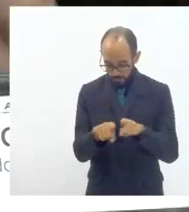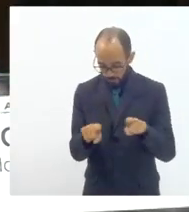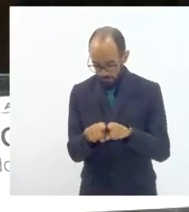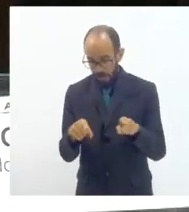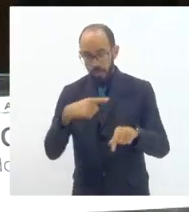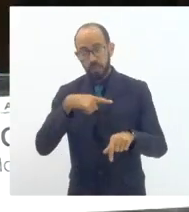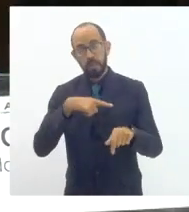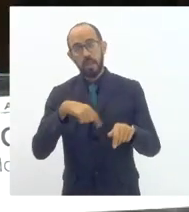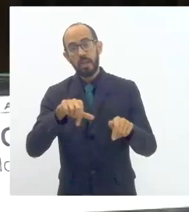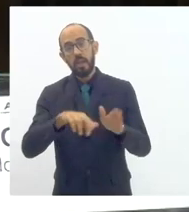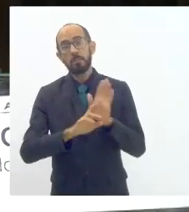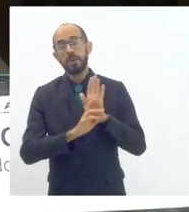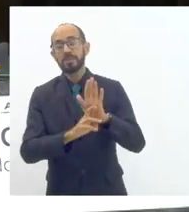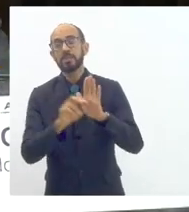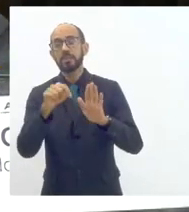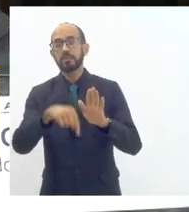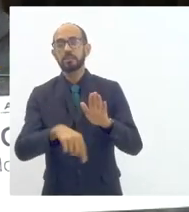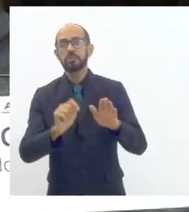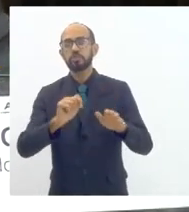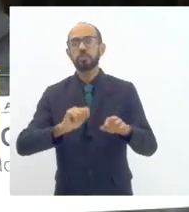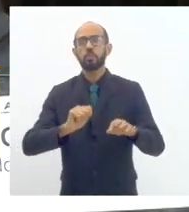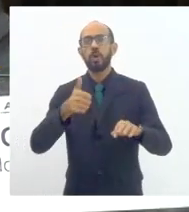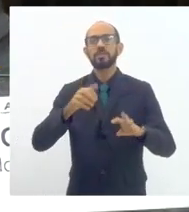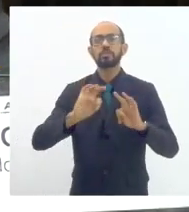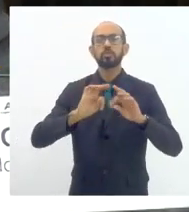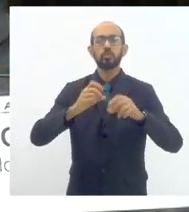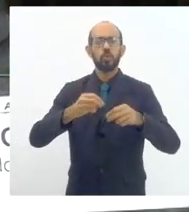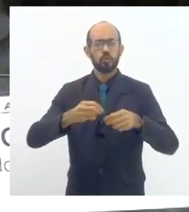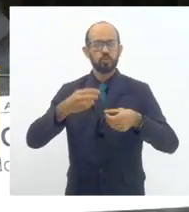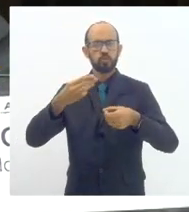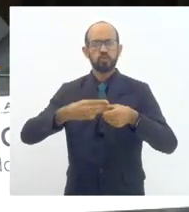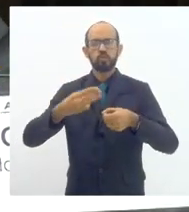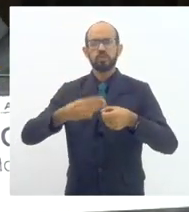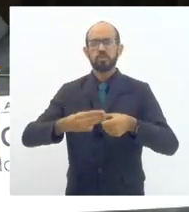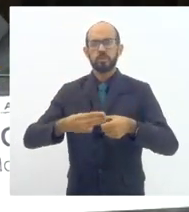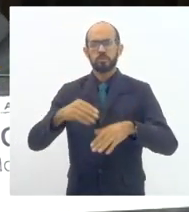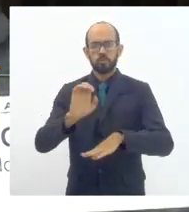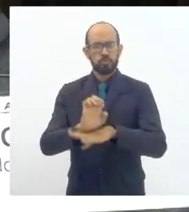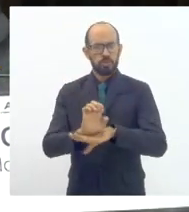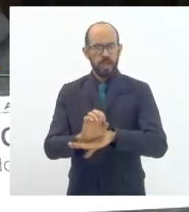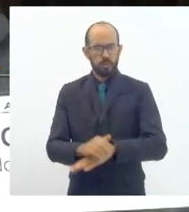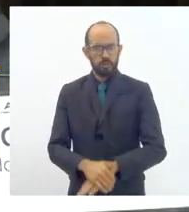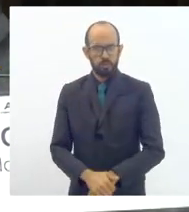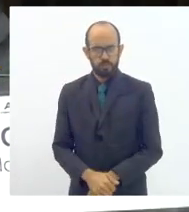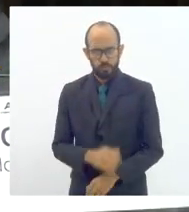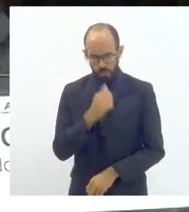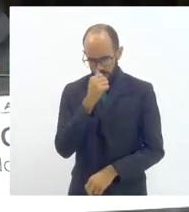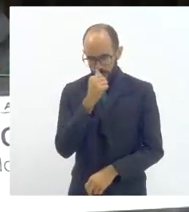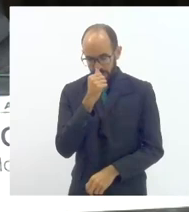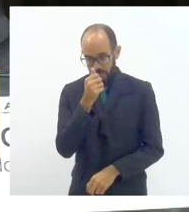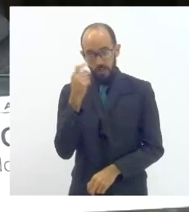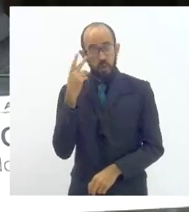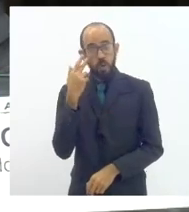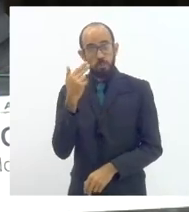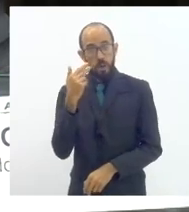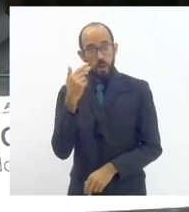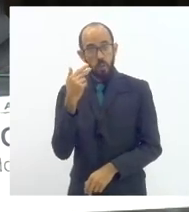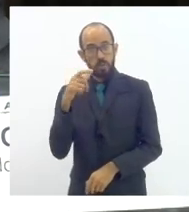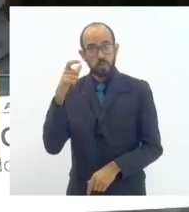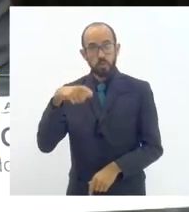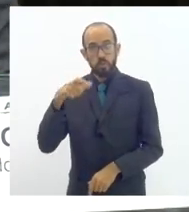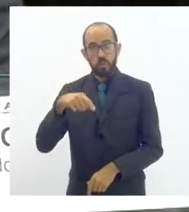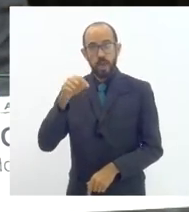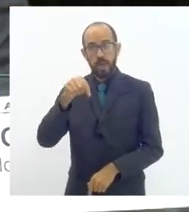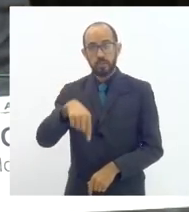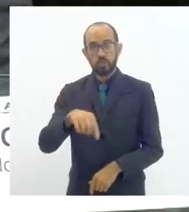tem representações de praticamente todos os municípios do estado. E geralmente esse espaço é ocupado apenas por